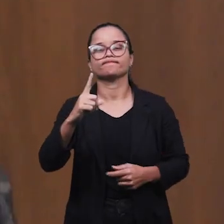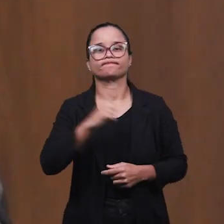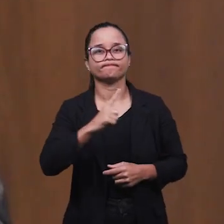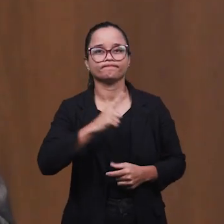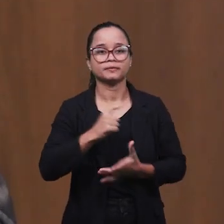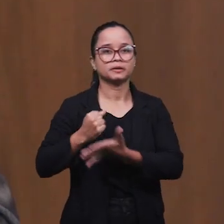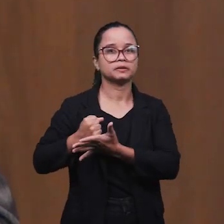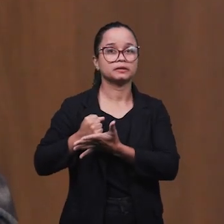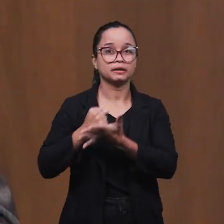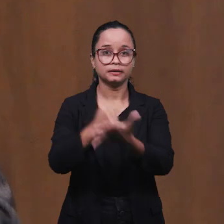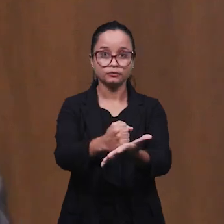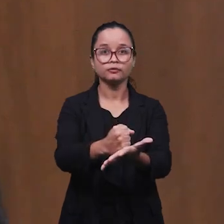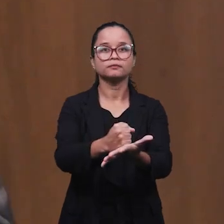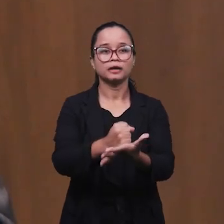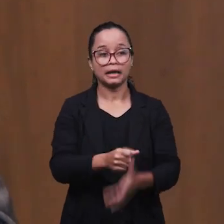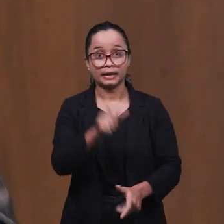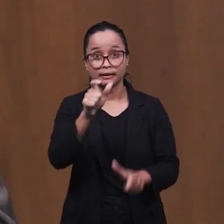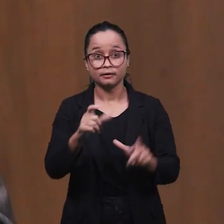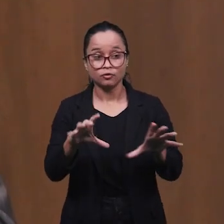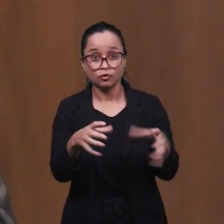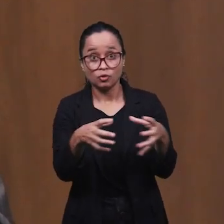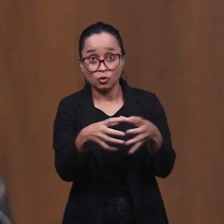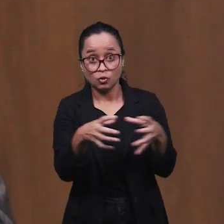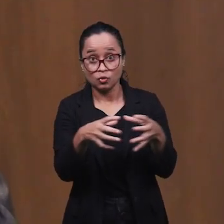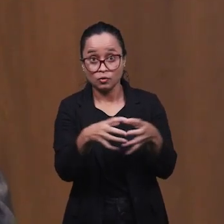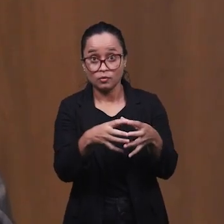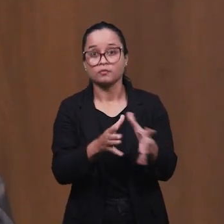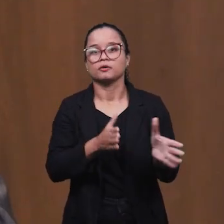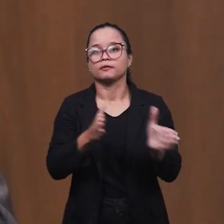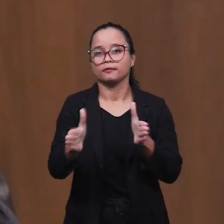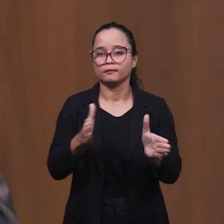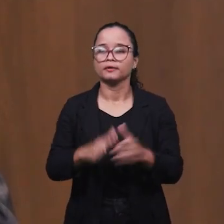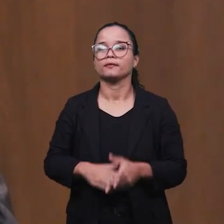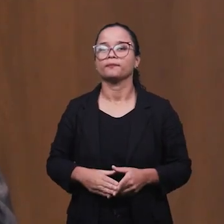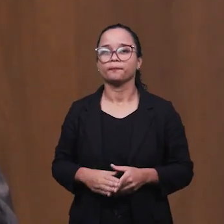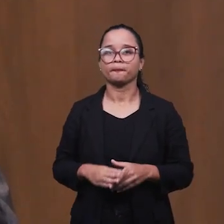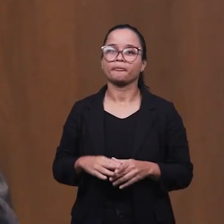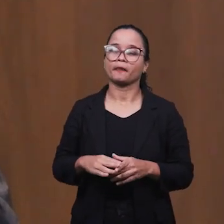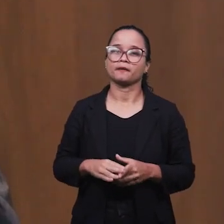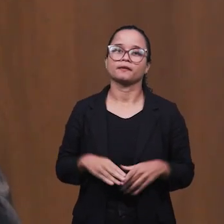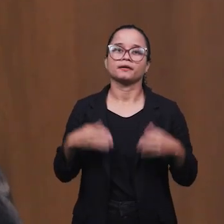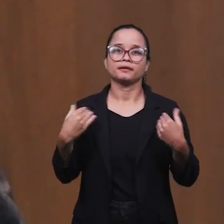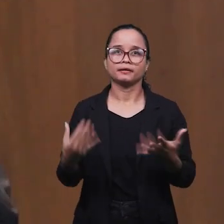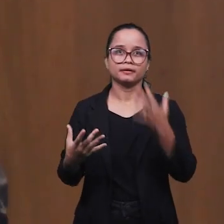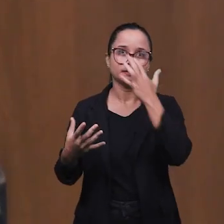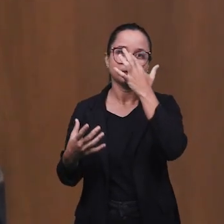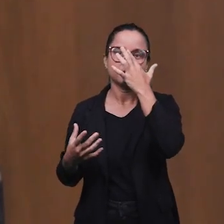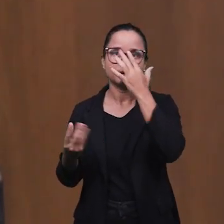dar assistência a esse segmento da sociedade, e isso, por sinal, se